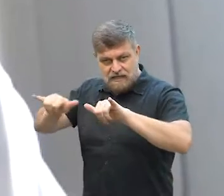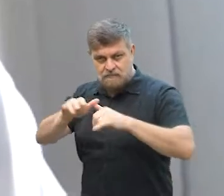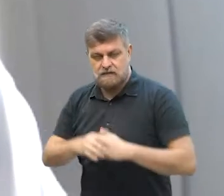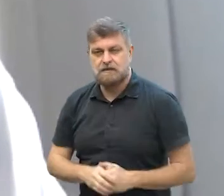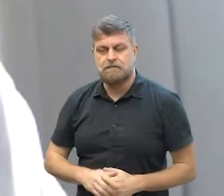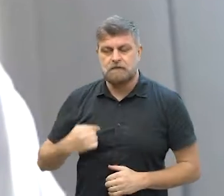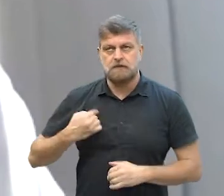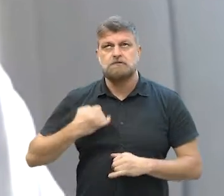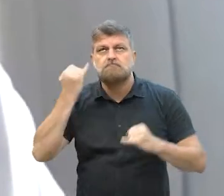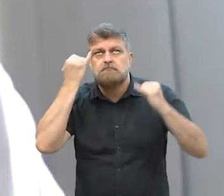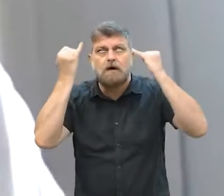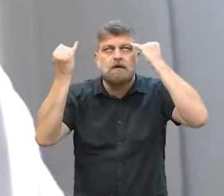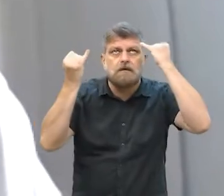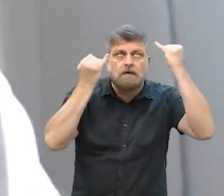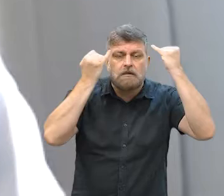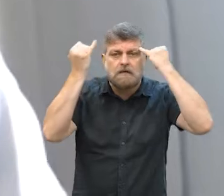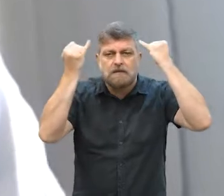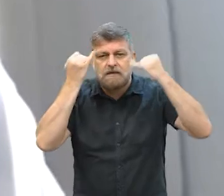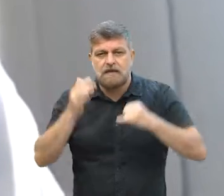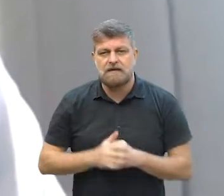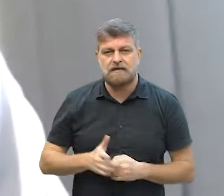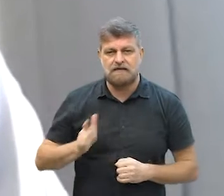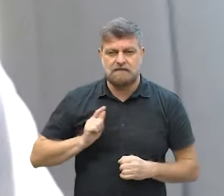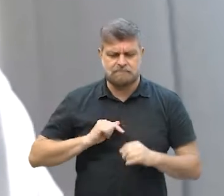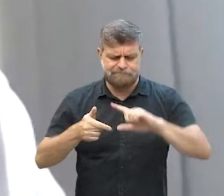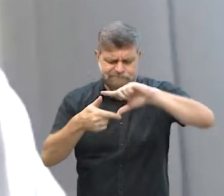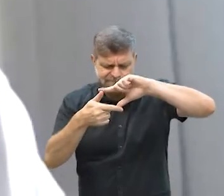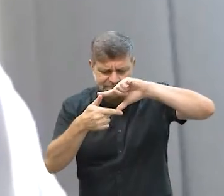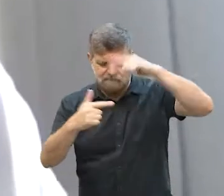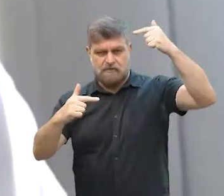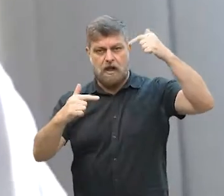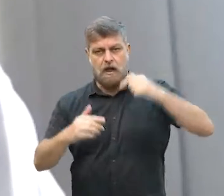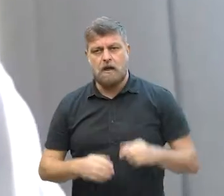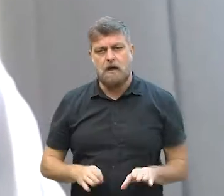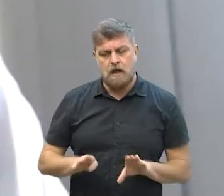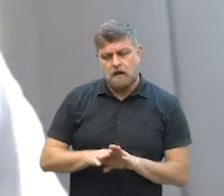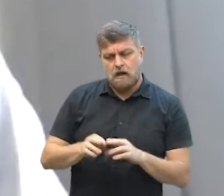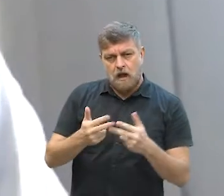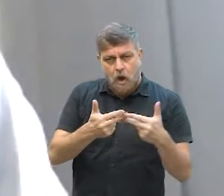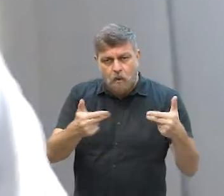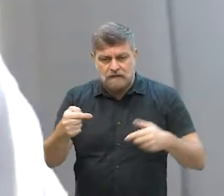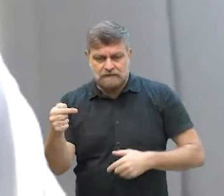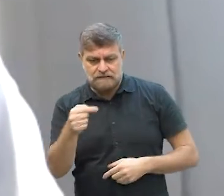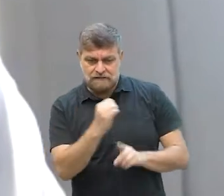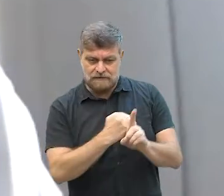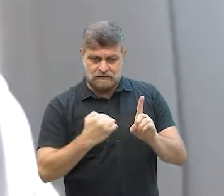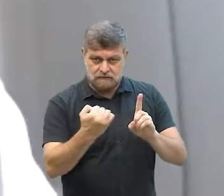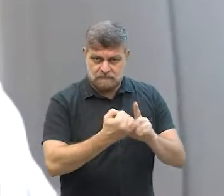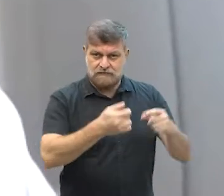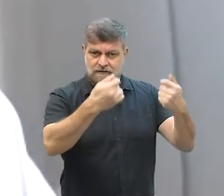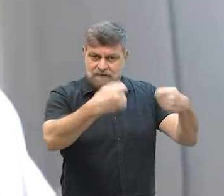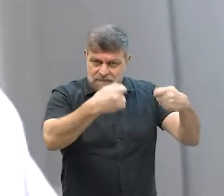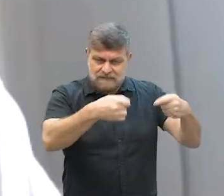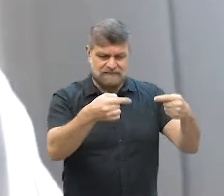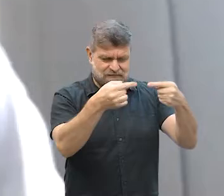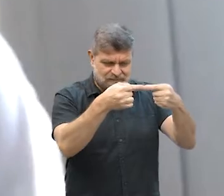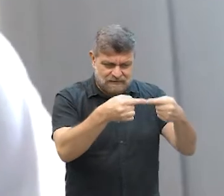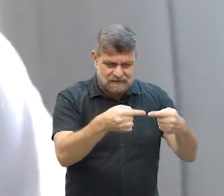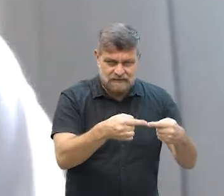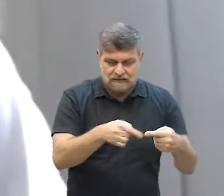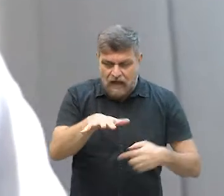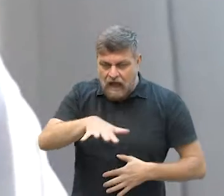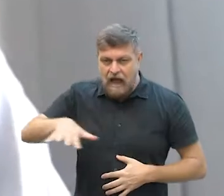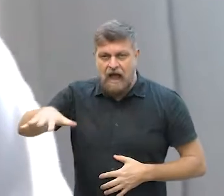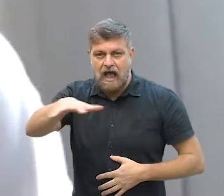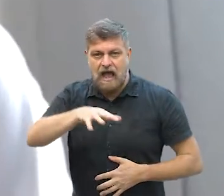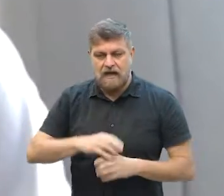pensar em ideias que são um pouquinho fora da caixa, coisas que a nossa sociedade realmente precisa, tentar mesclar a